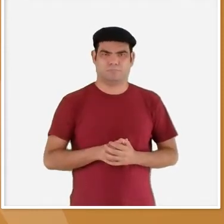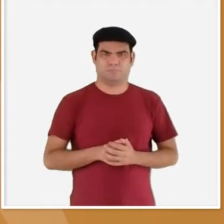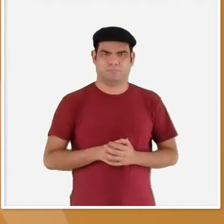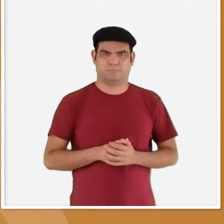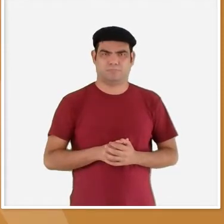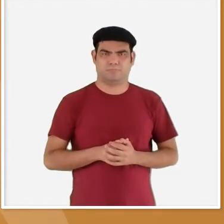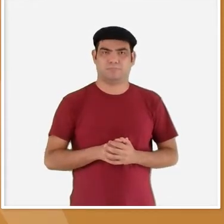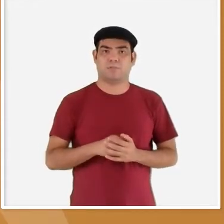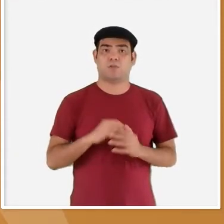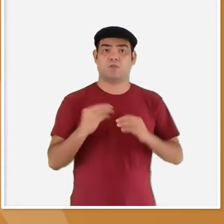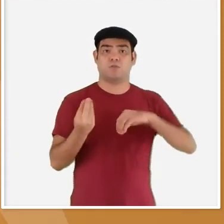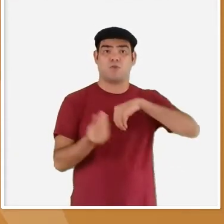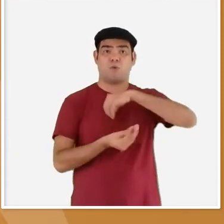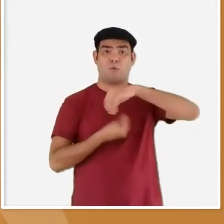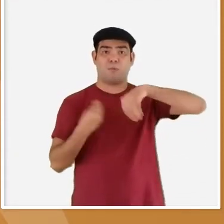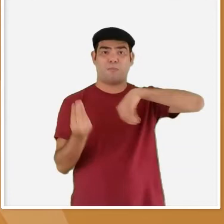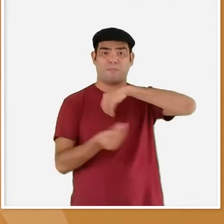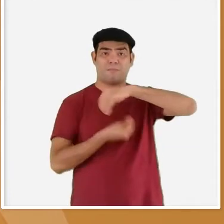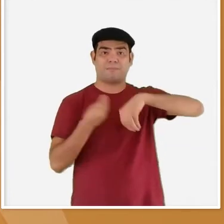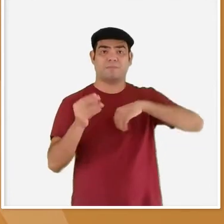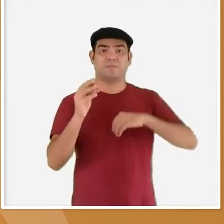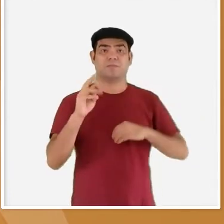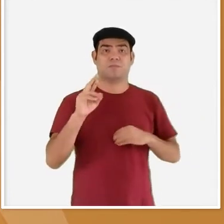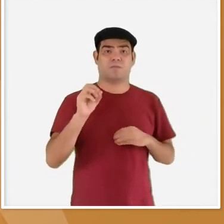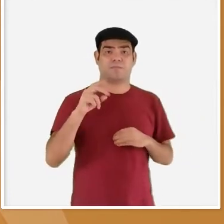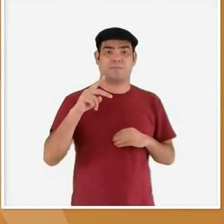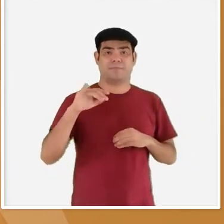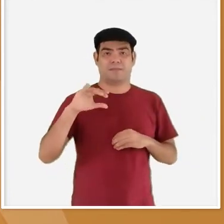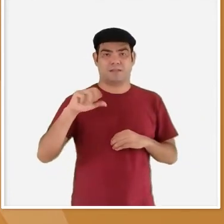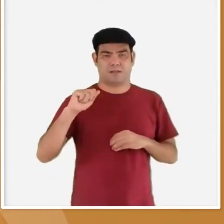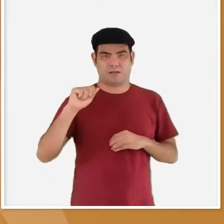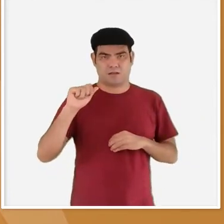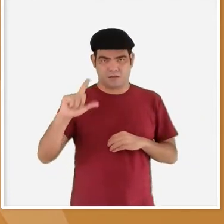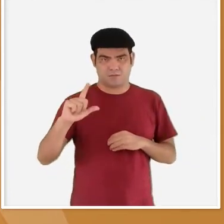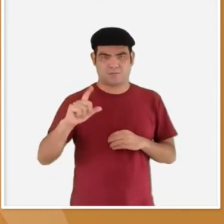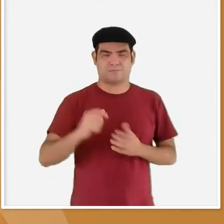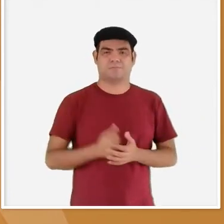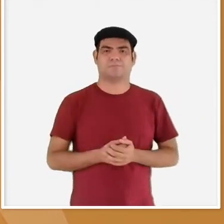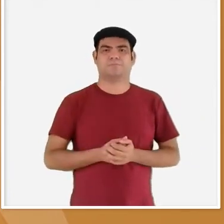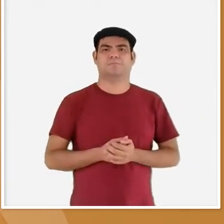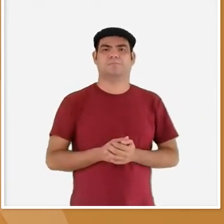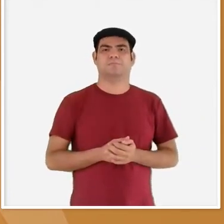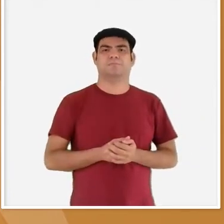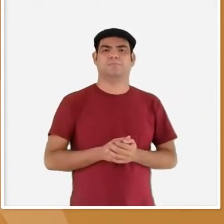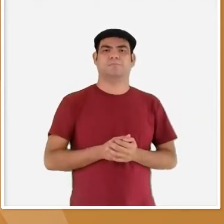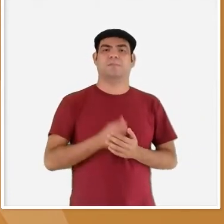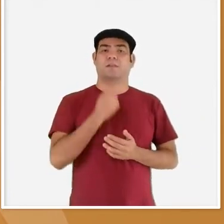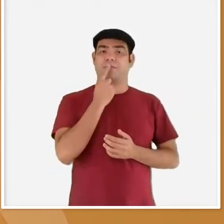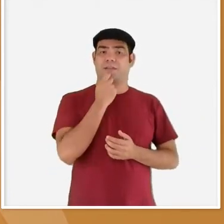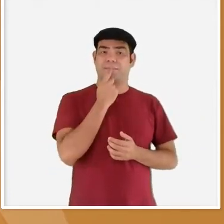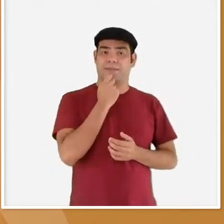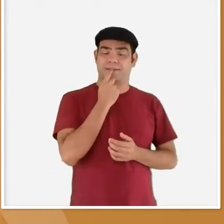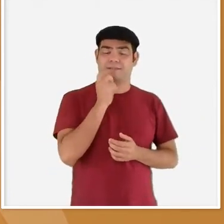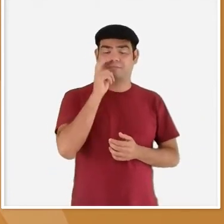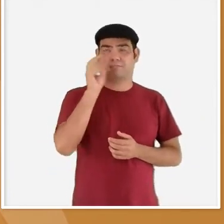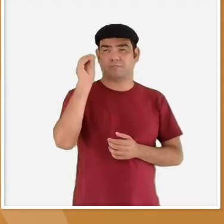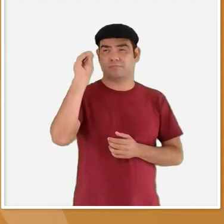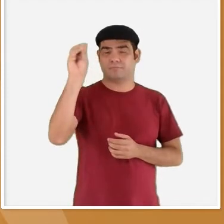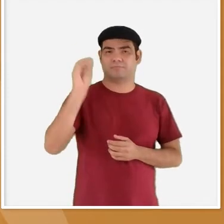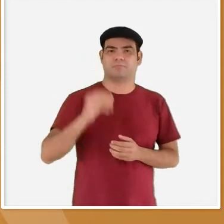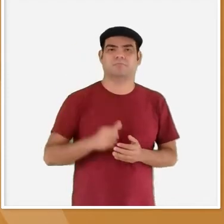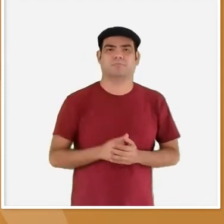tá? Então, identificar aqui, eu vou identificar de vermelho, que fica melhor para nós,